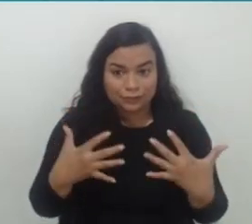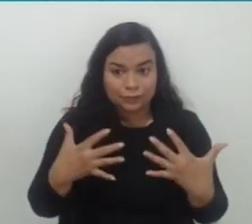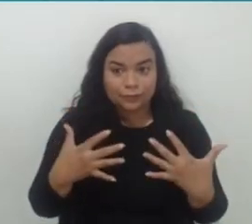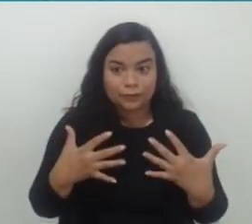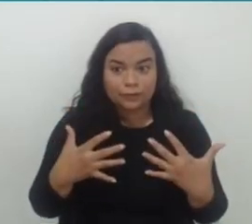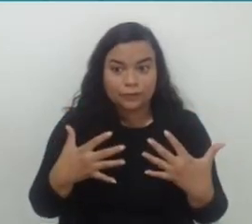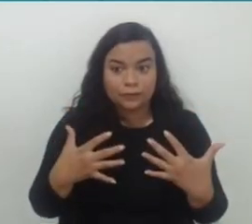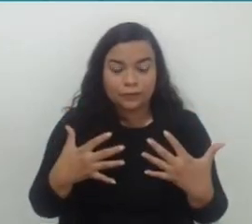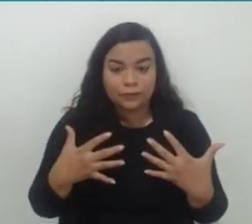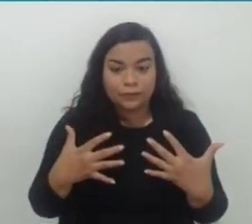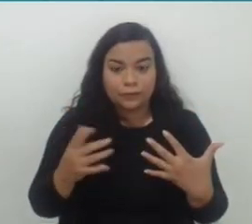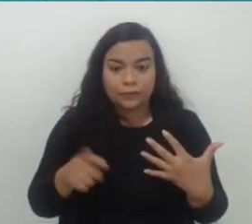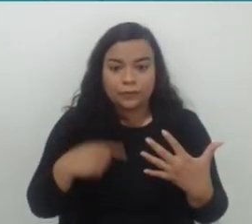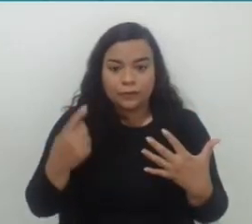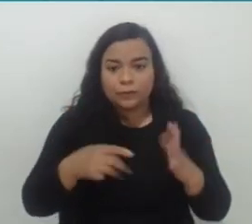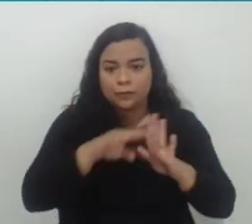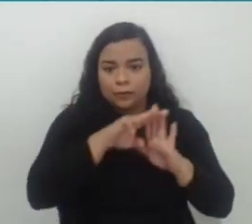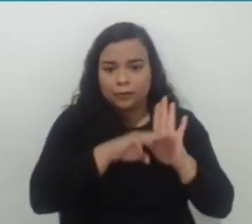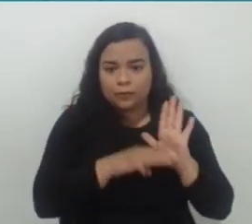pela nossa ordem regimental,